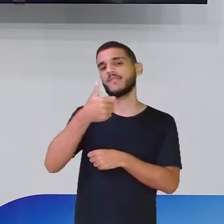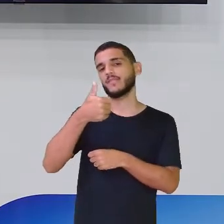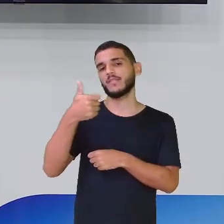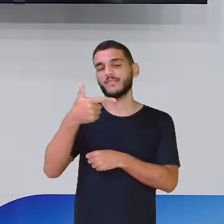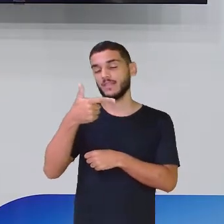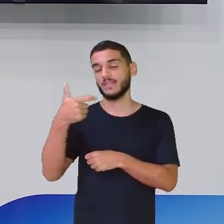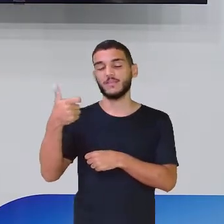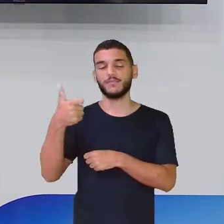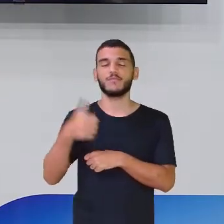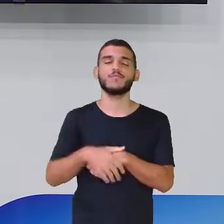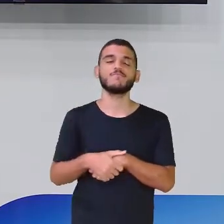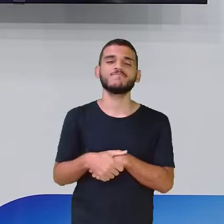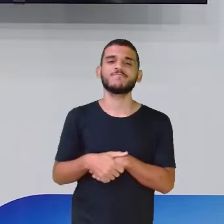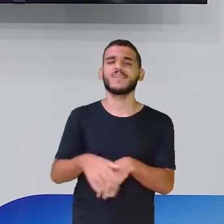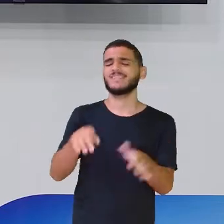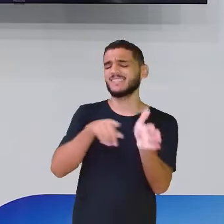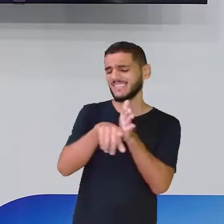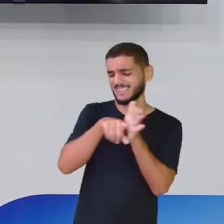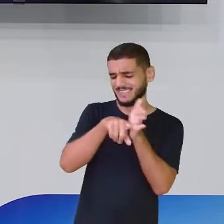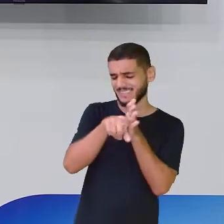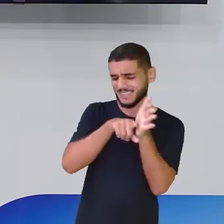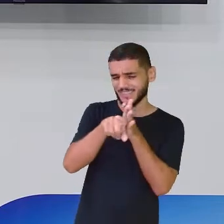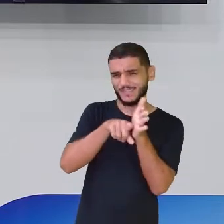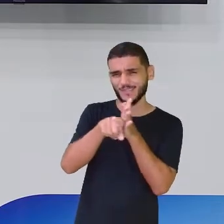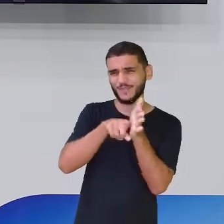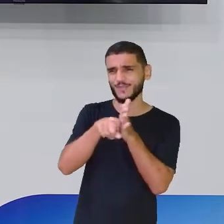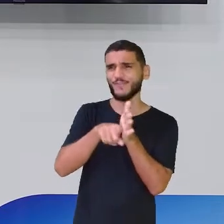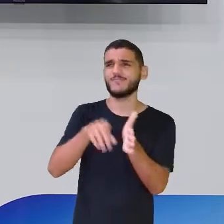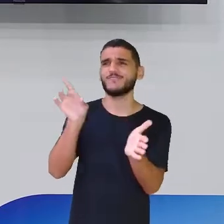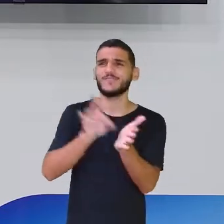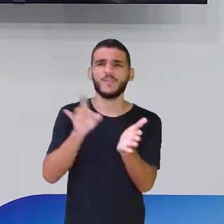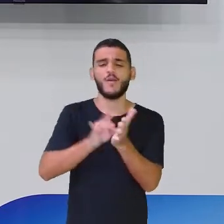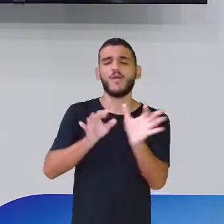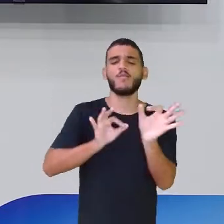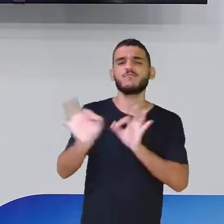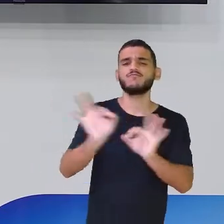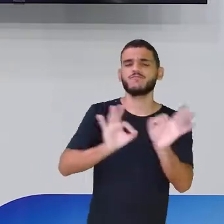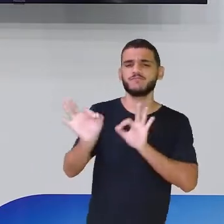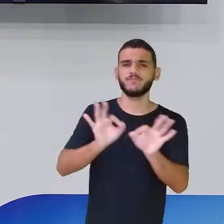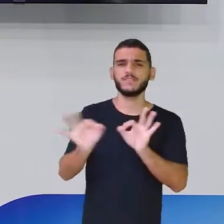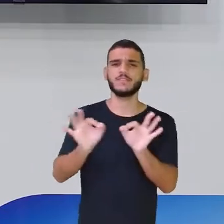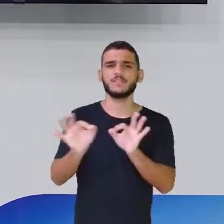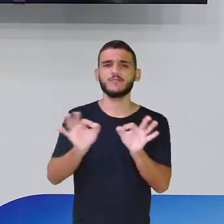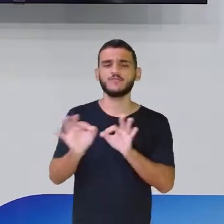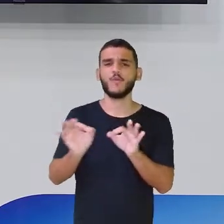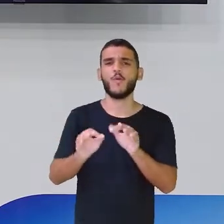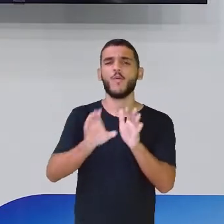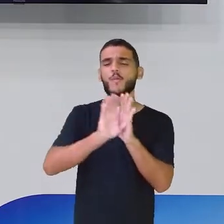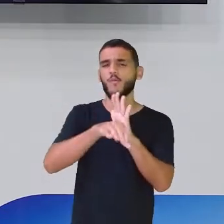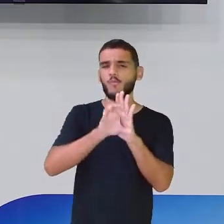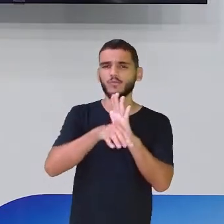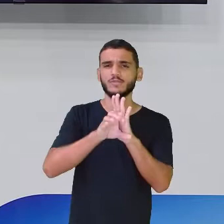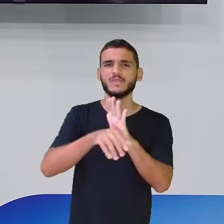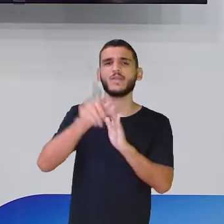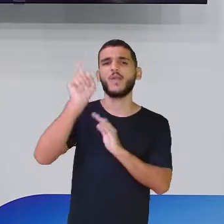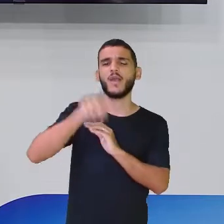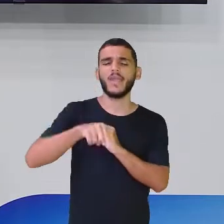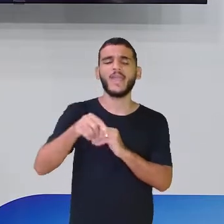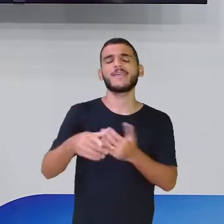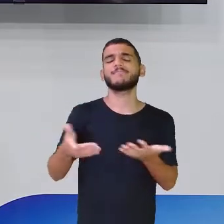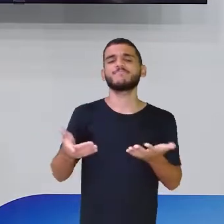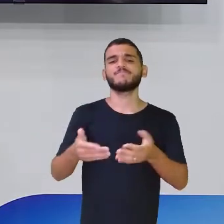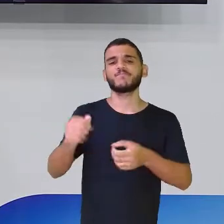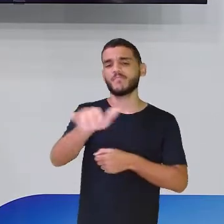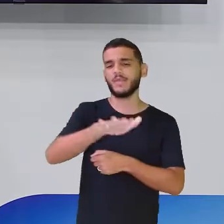pesquisou muito. Ele criou, ele organizou, na verdade, esse conceito da paisagem sonora.